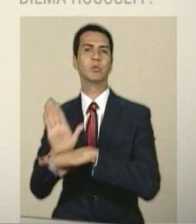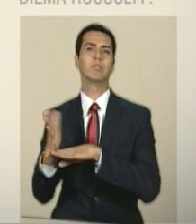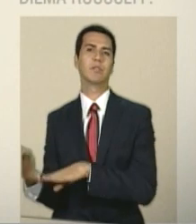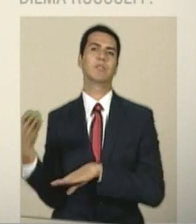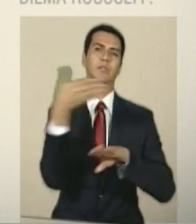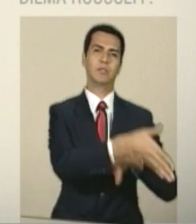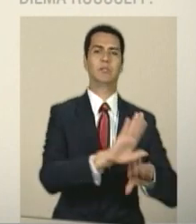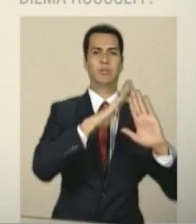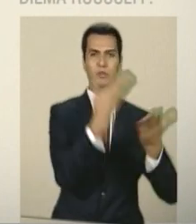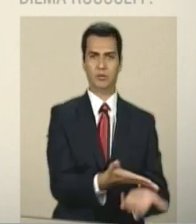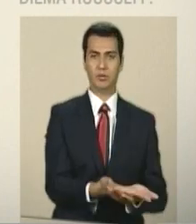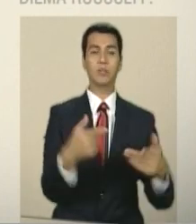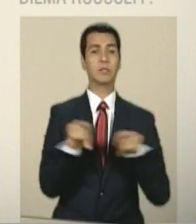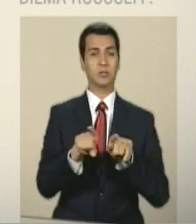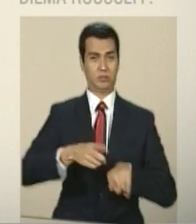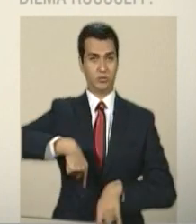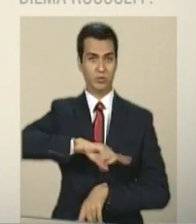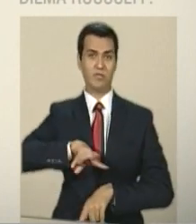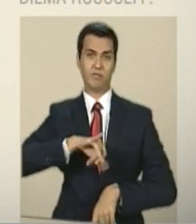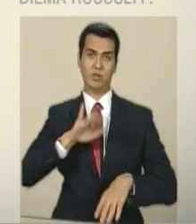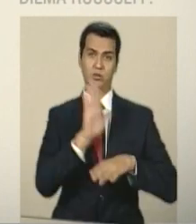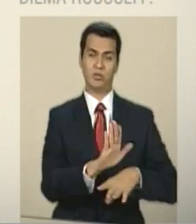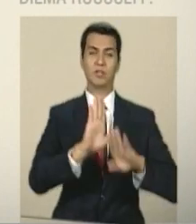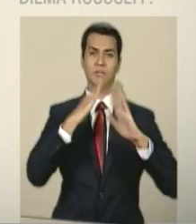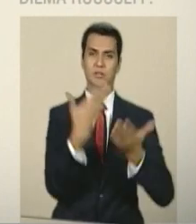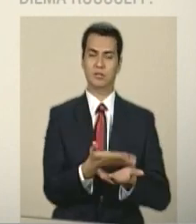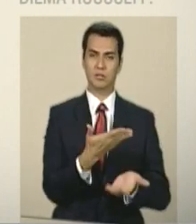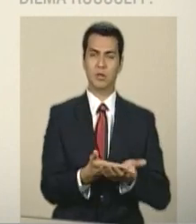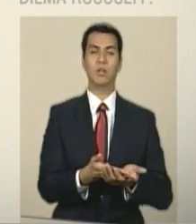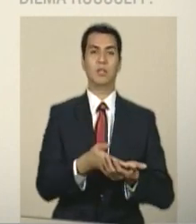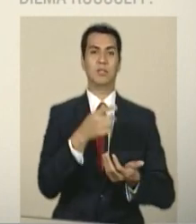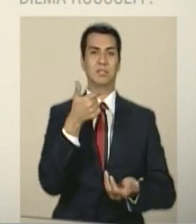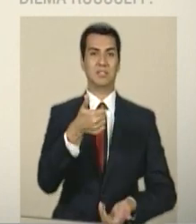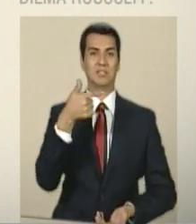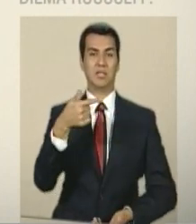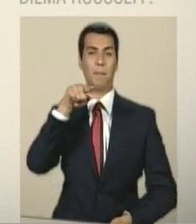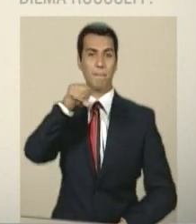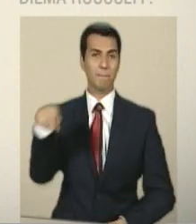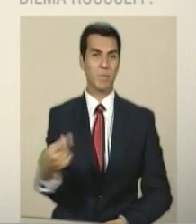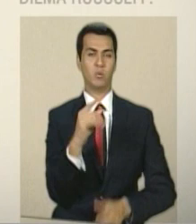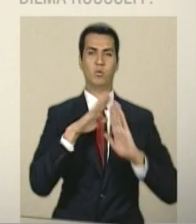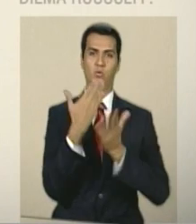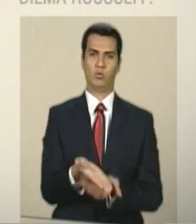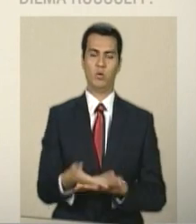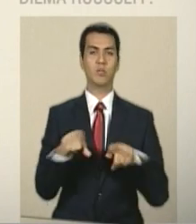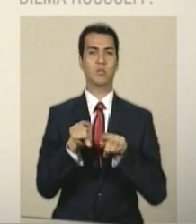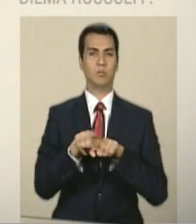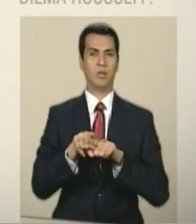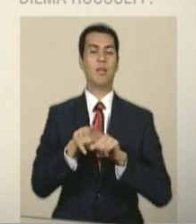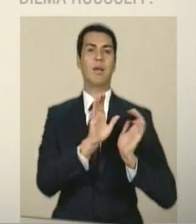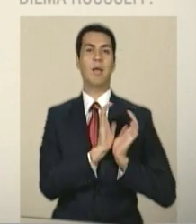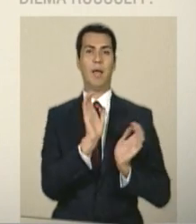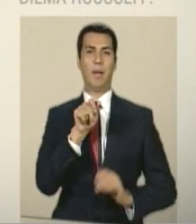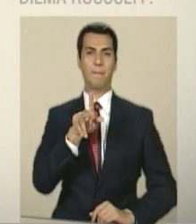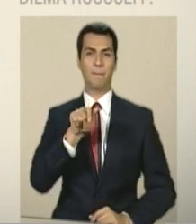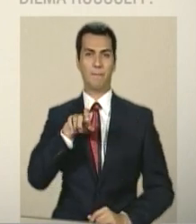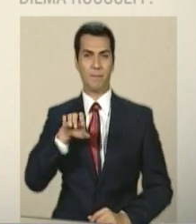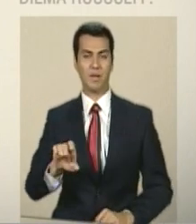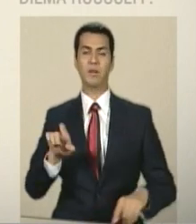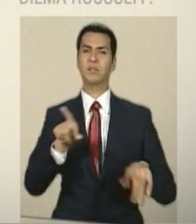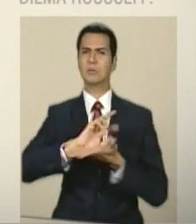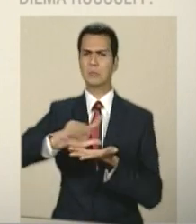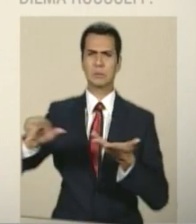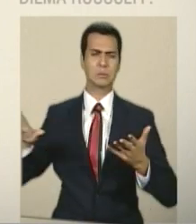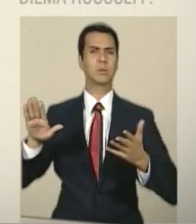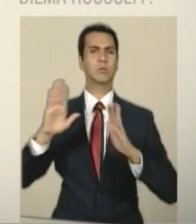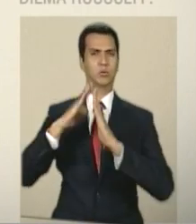17.000 escolas públicas asaps e outras instituições de Educação Especial com salas com